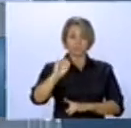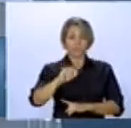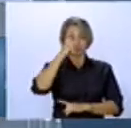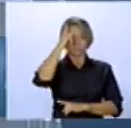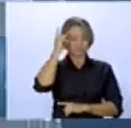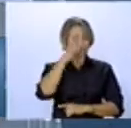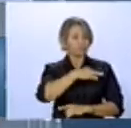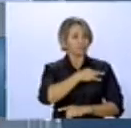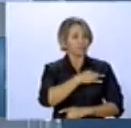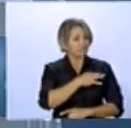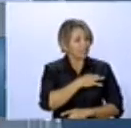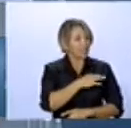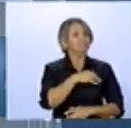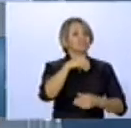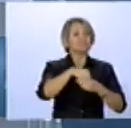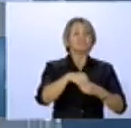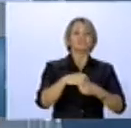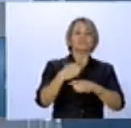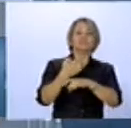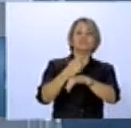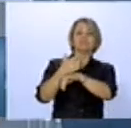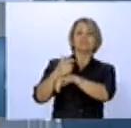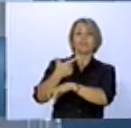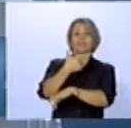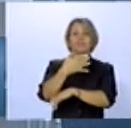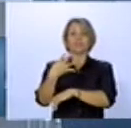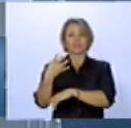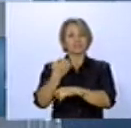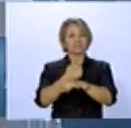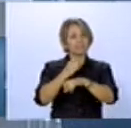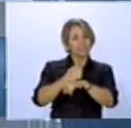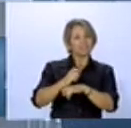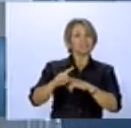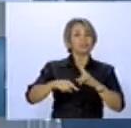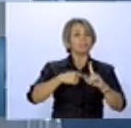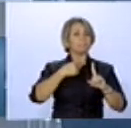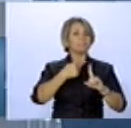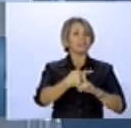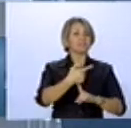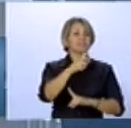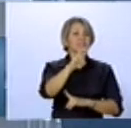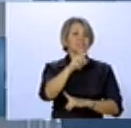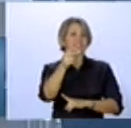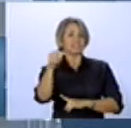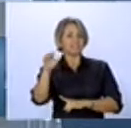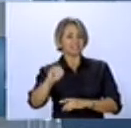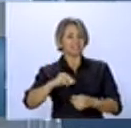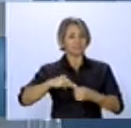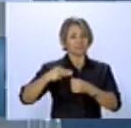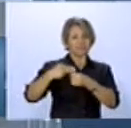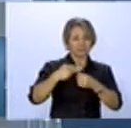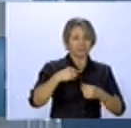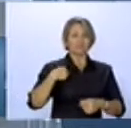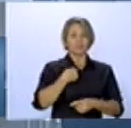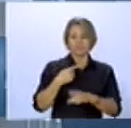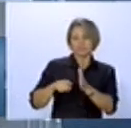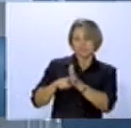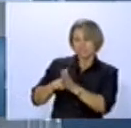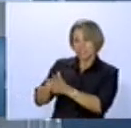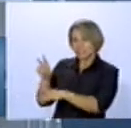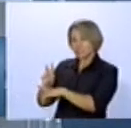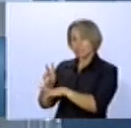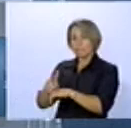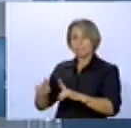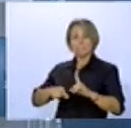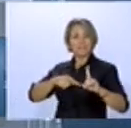está em 24 estados e em mais de 180 municípios nós vantagens estão fiscalizando mais de